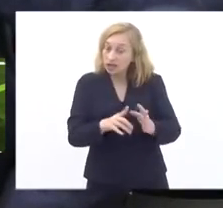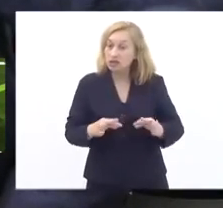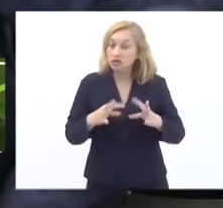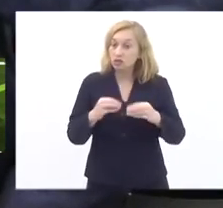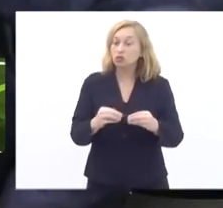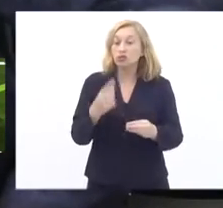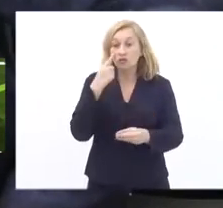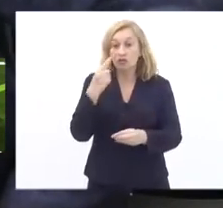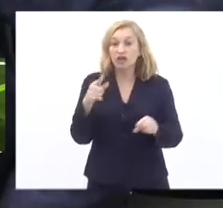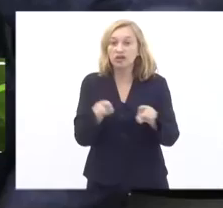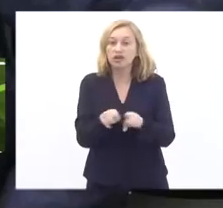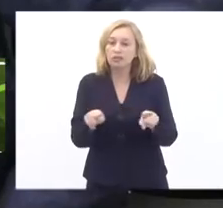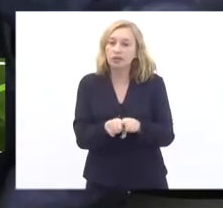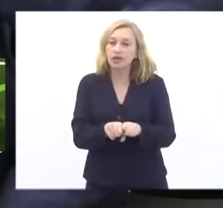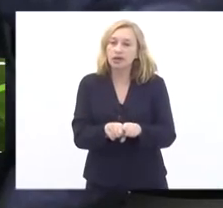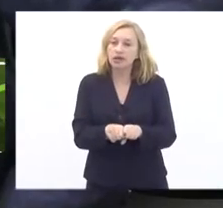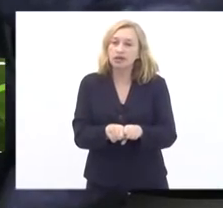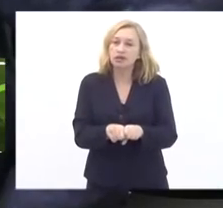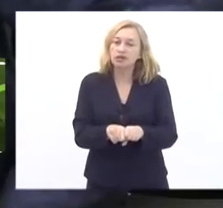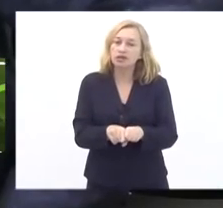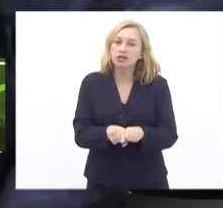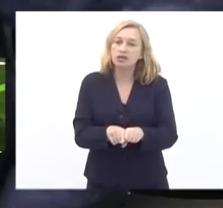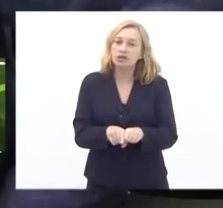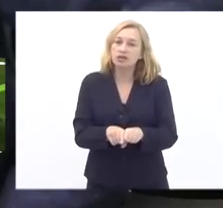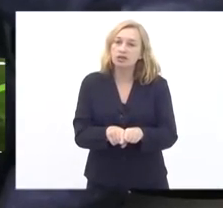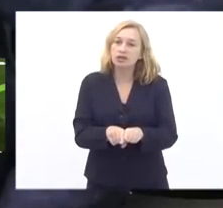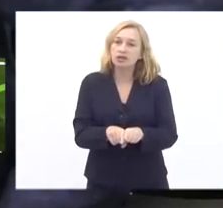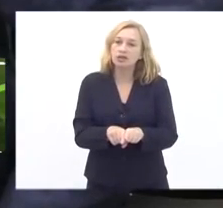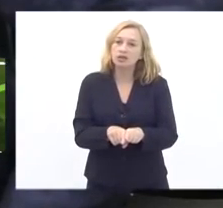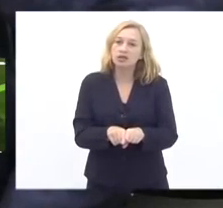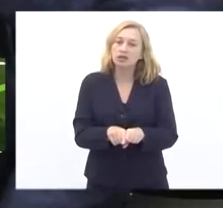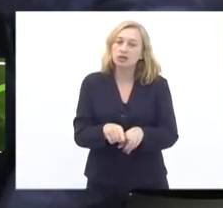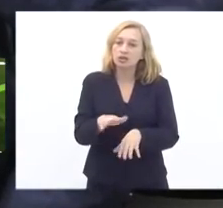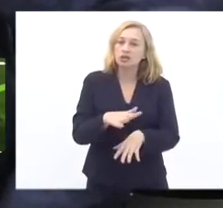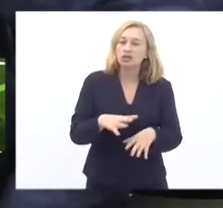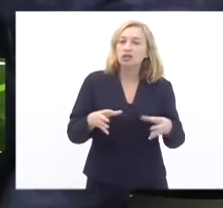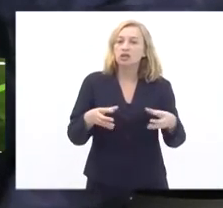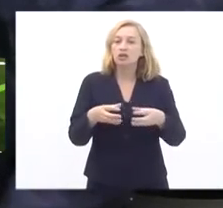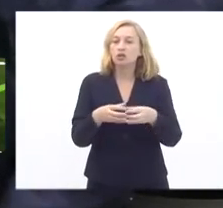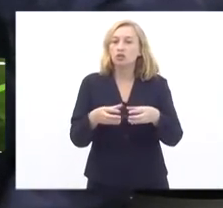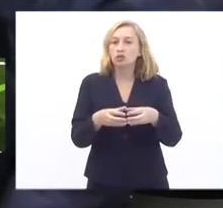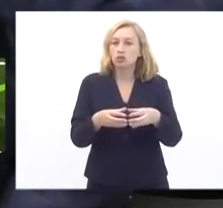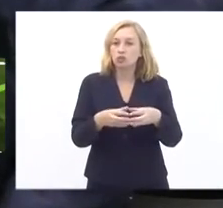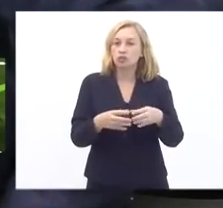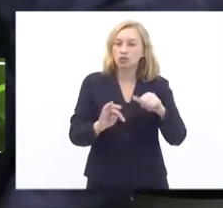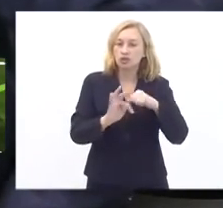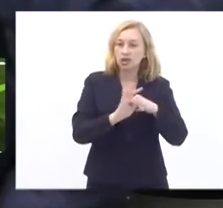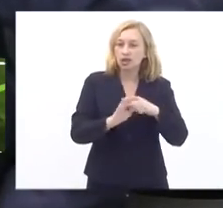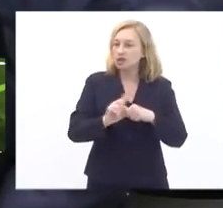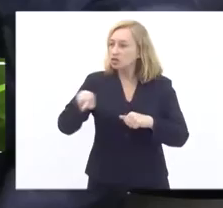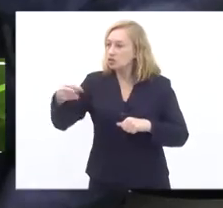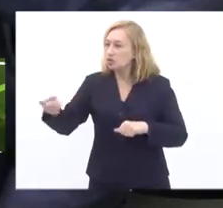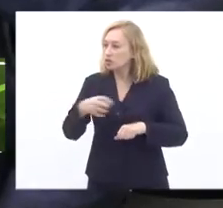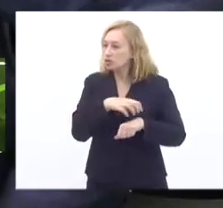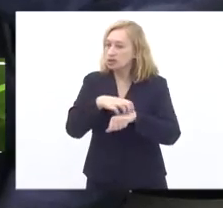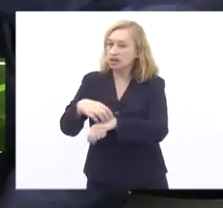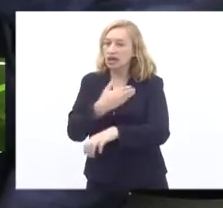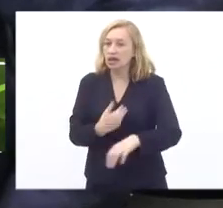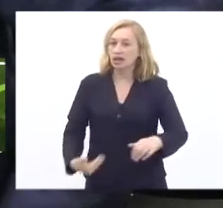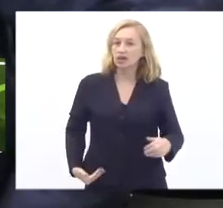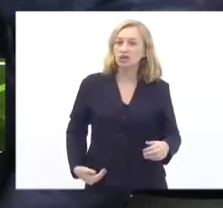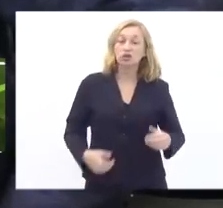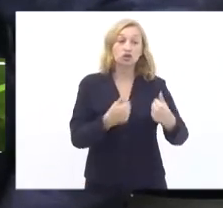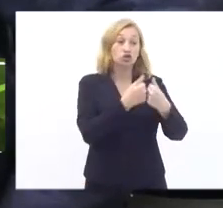deveríamos também contar com a contribuição da área das outras áreas, né? Tanto de transporte